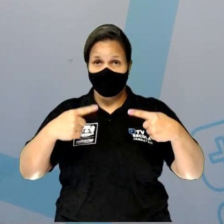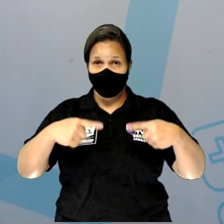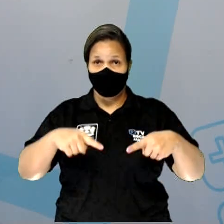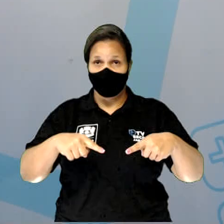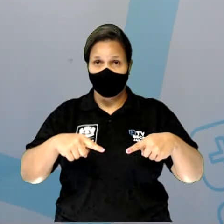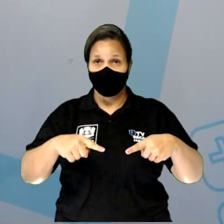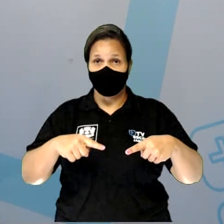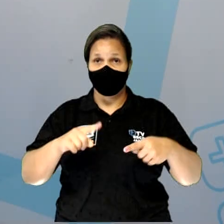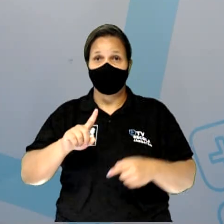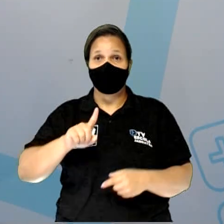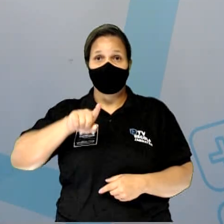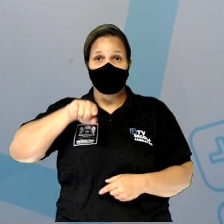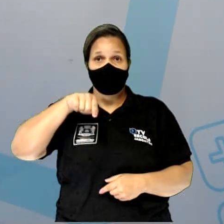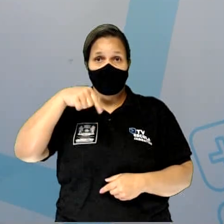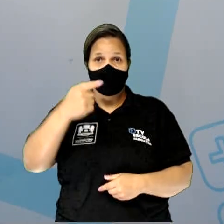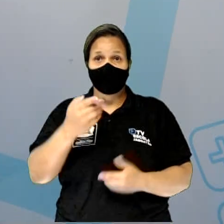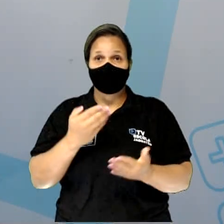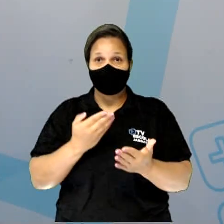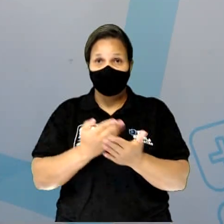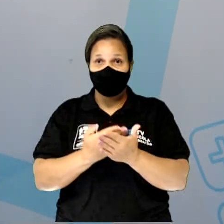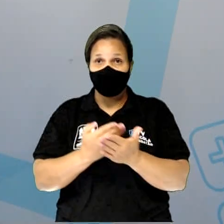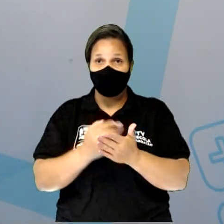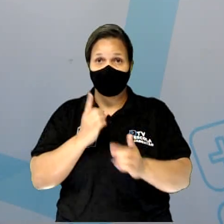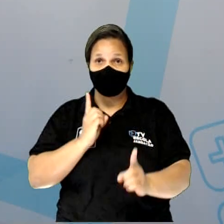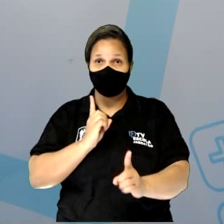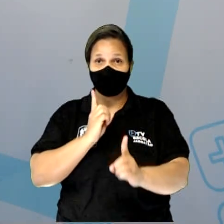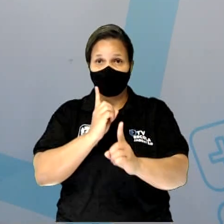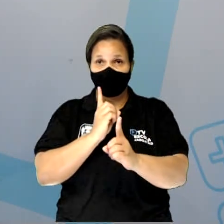e todas na próxima aula para a gente